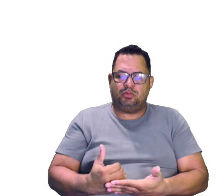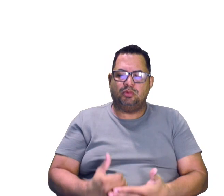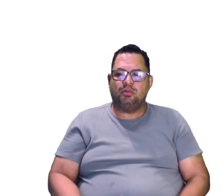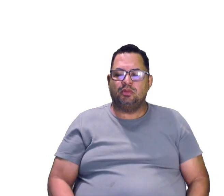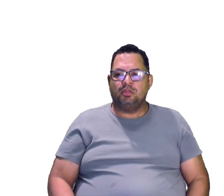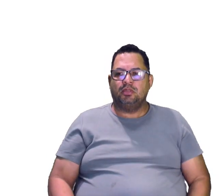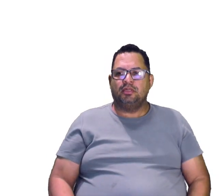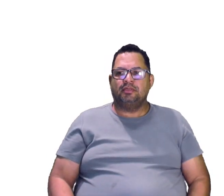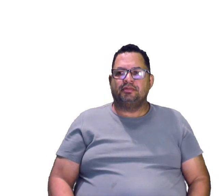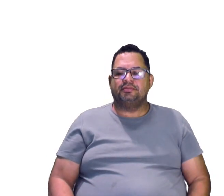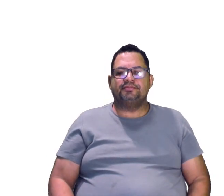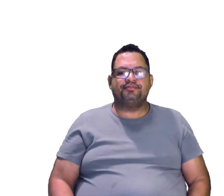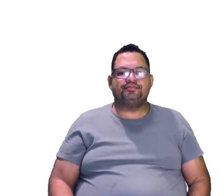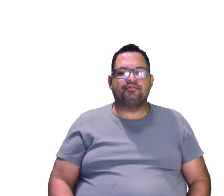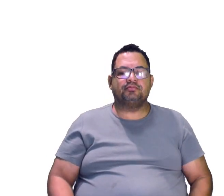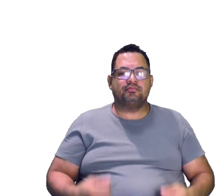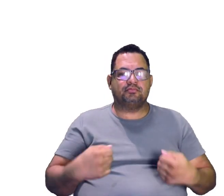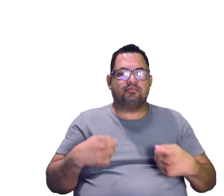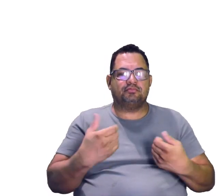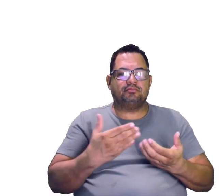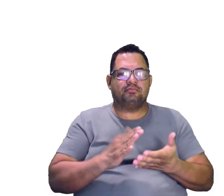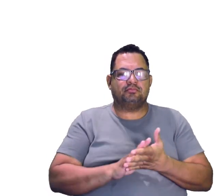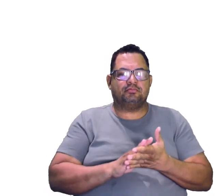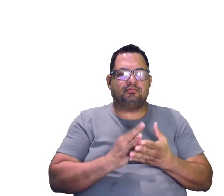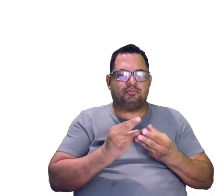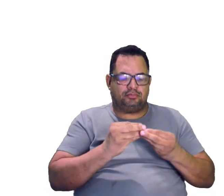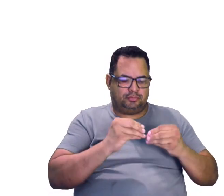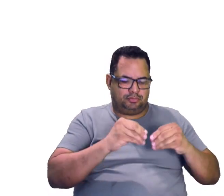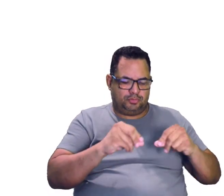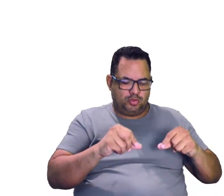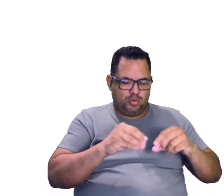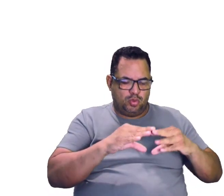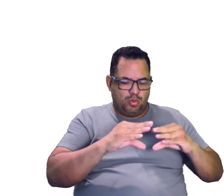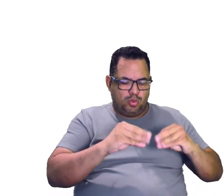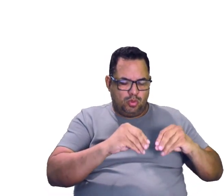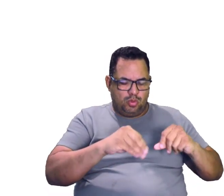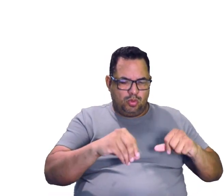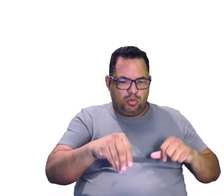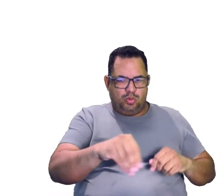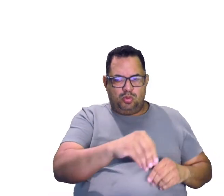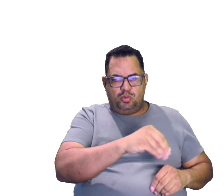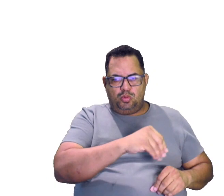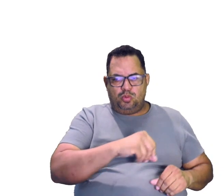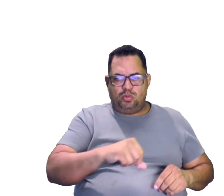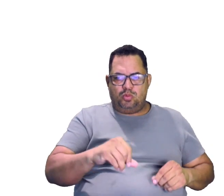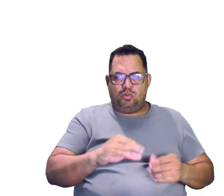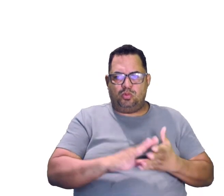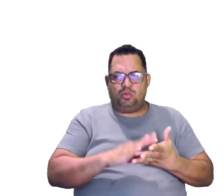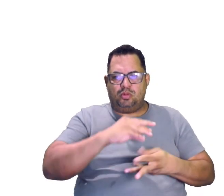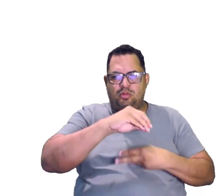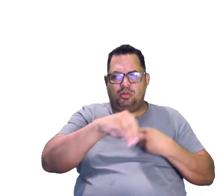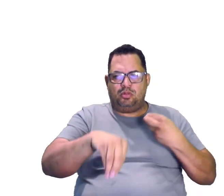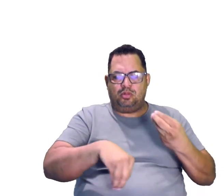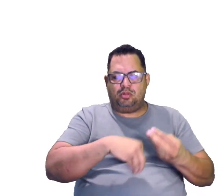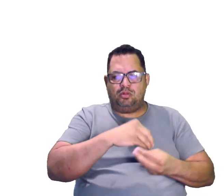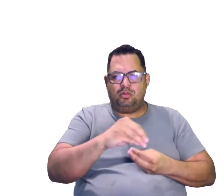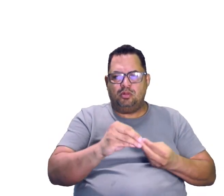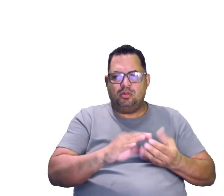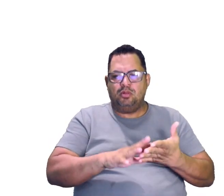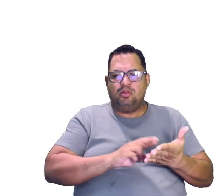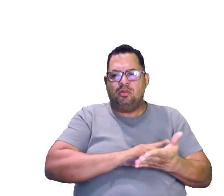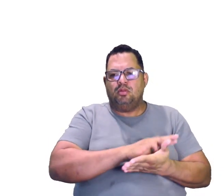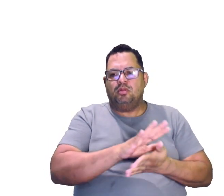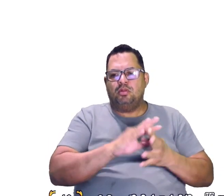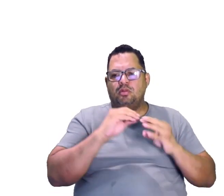regiões. Para isso, você deve conhecer o solo, né? E o solo é uma mistura de várias substâncias, que somente a química